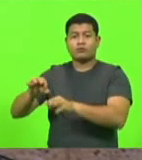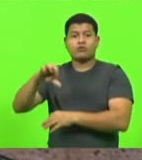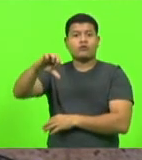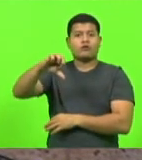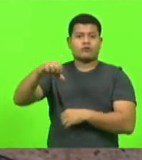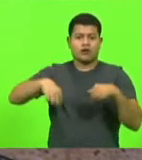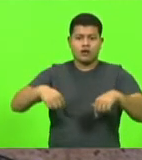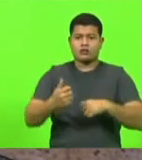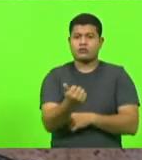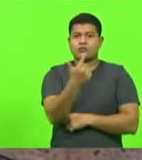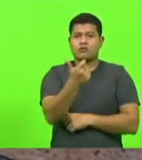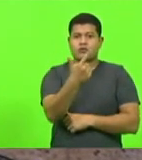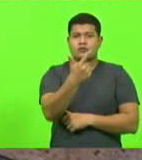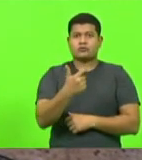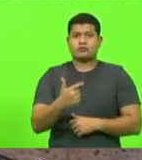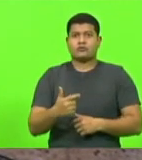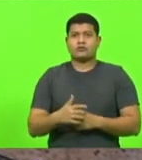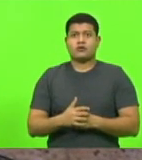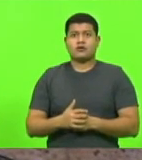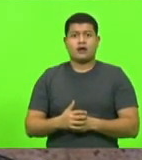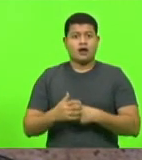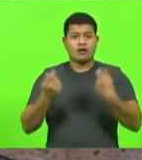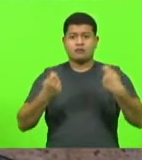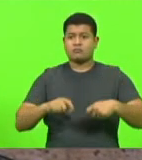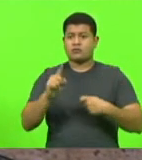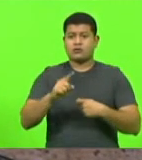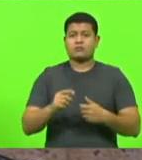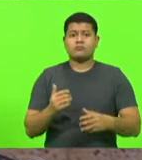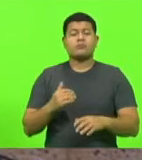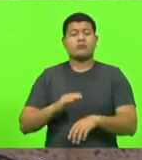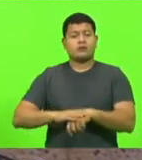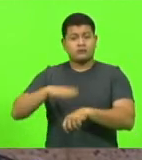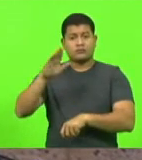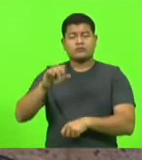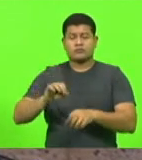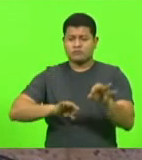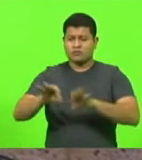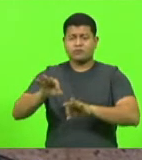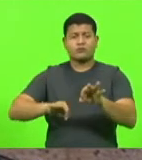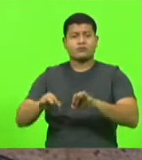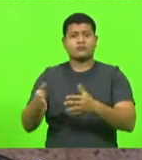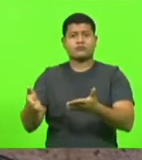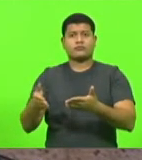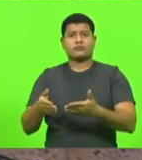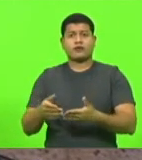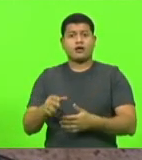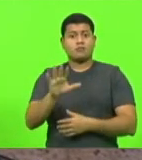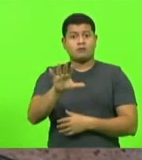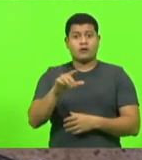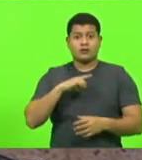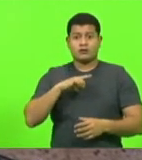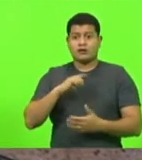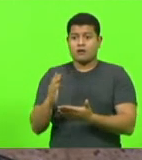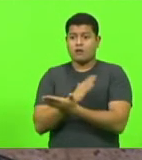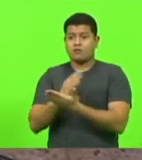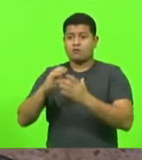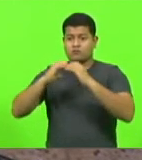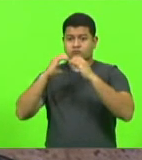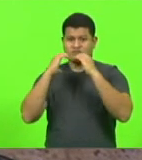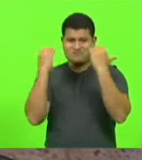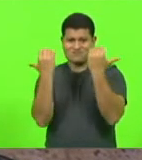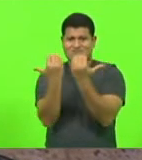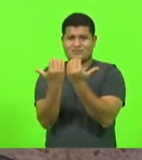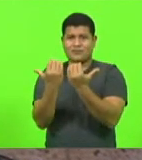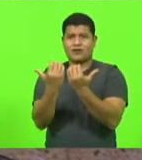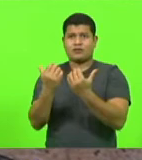Mas foi feito bem mais do que o que era normal nos outros países. Detalhe, tem estados que nem time